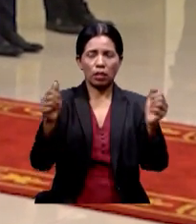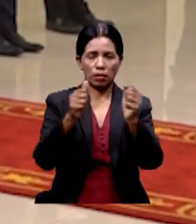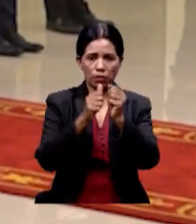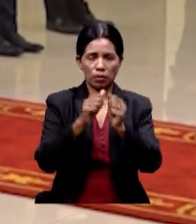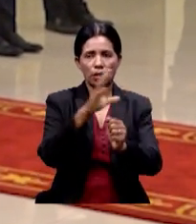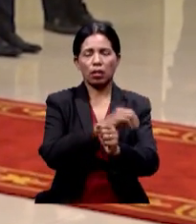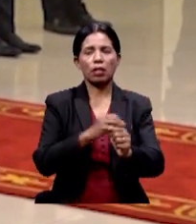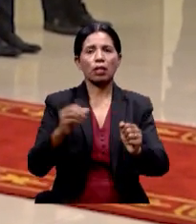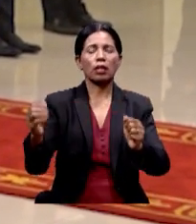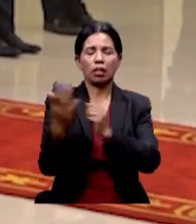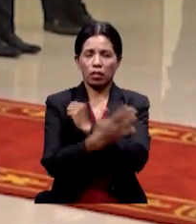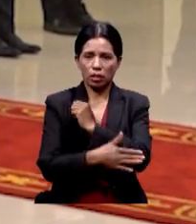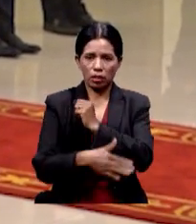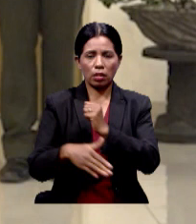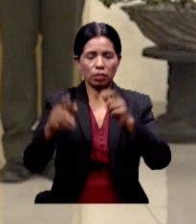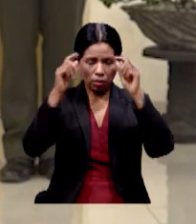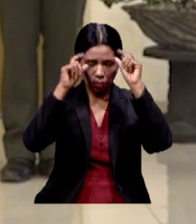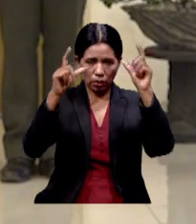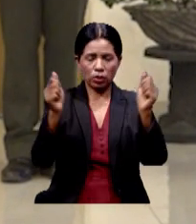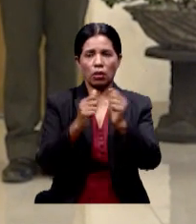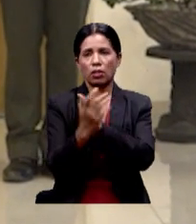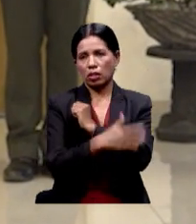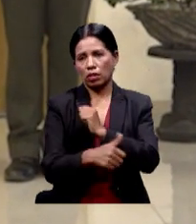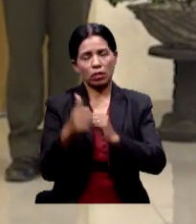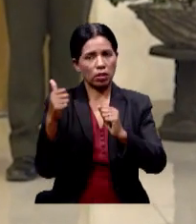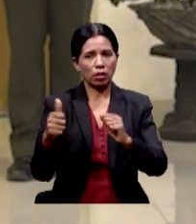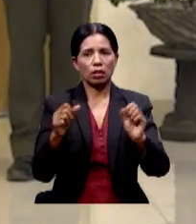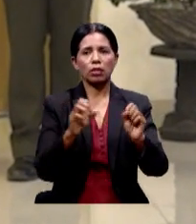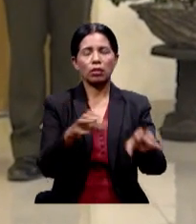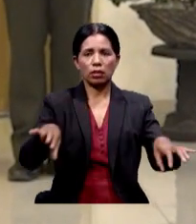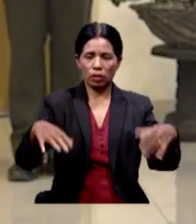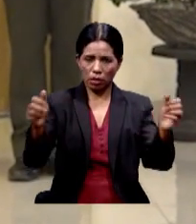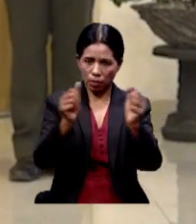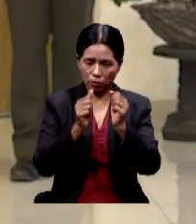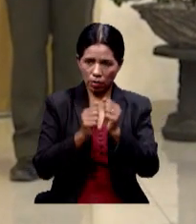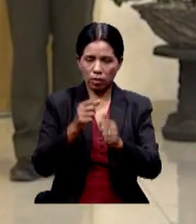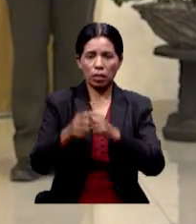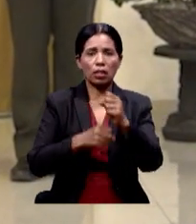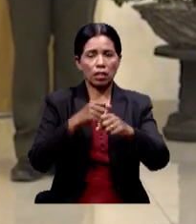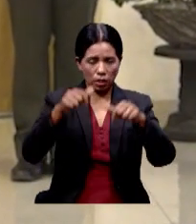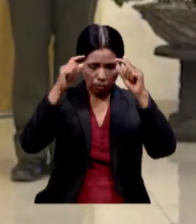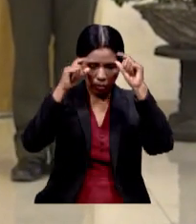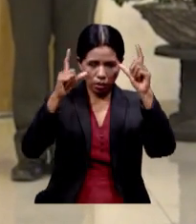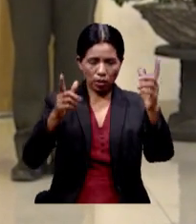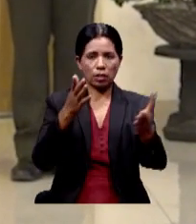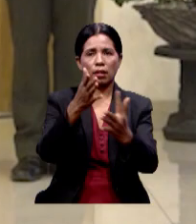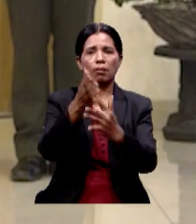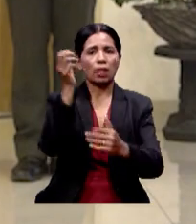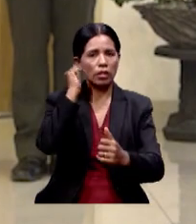cooperação bilateral entre Timor-Leste e Nação Siraceluk no seu serviço mutuo para Timor-Leste e adesão para